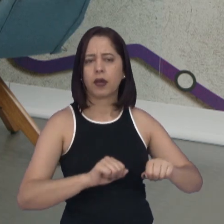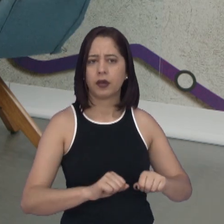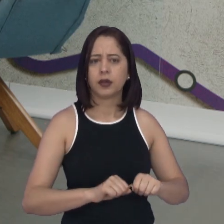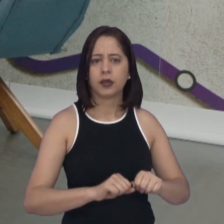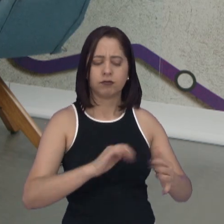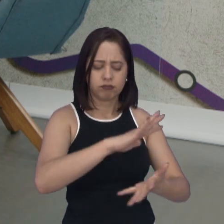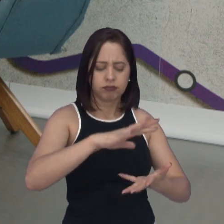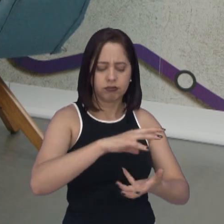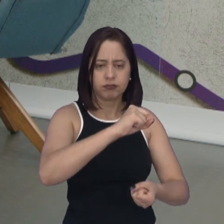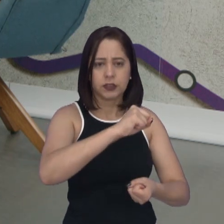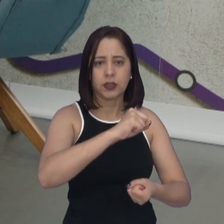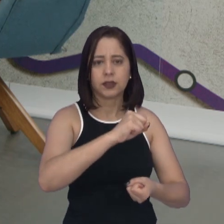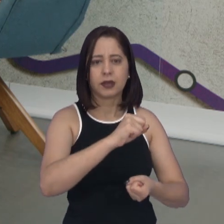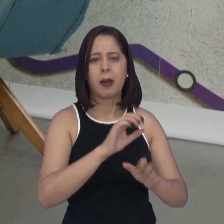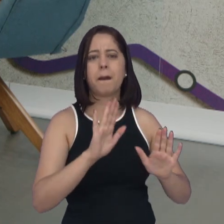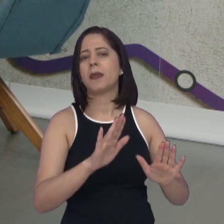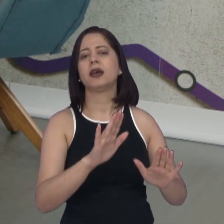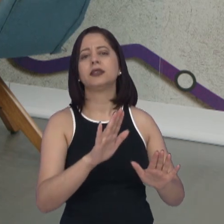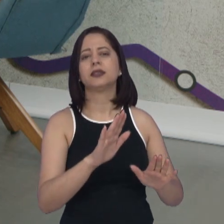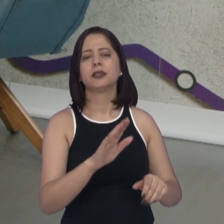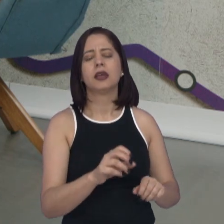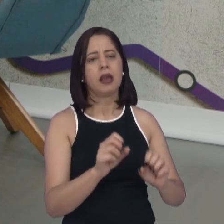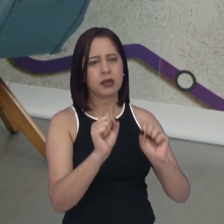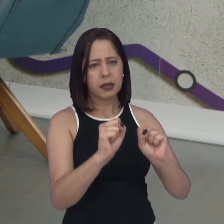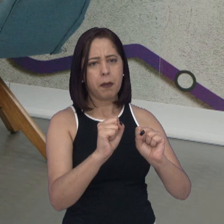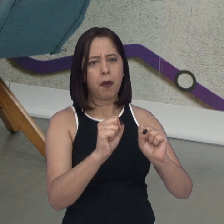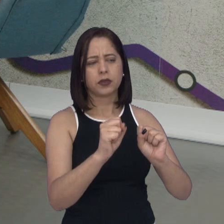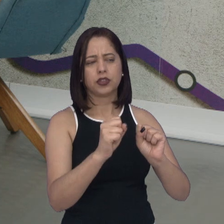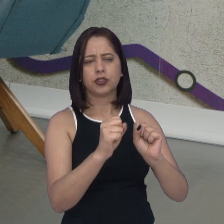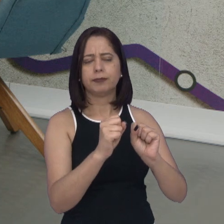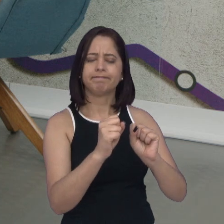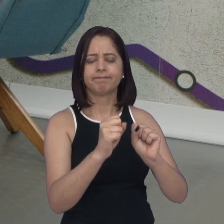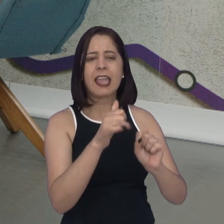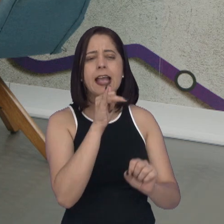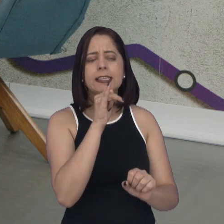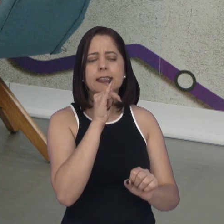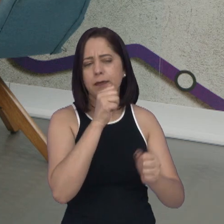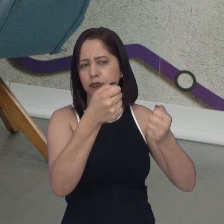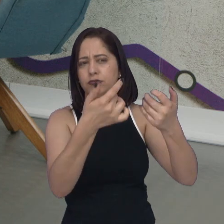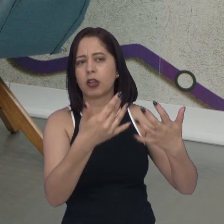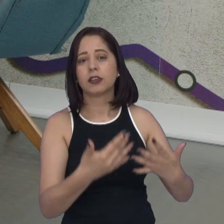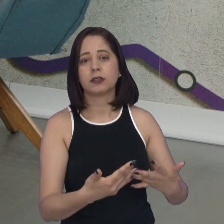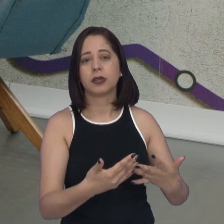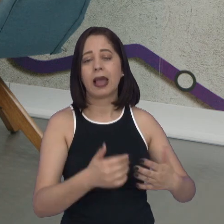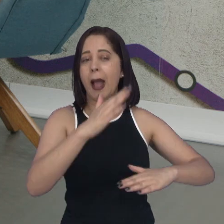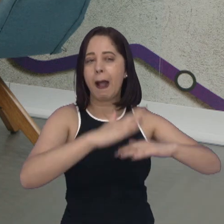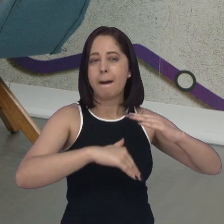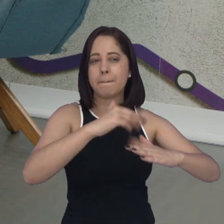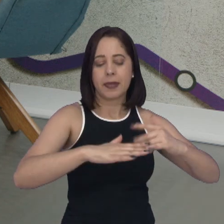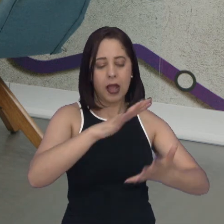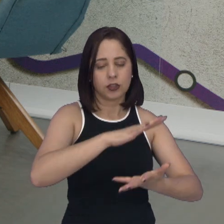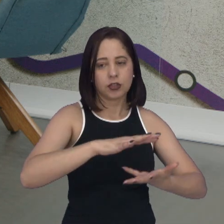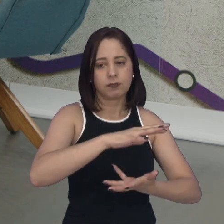Esse reaproveitamento. Quais outros exemplos, Priscila, que você pode trazer para a gente em relação a essas práticas que as